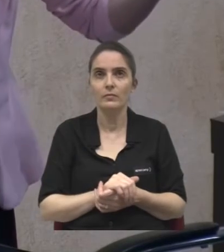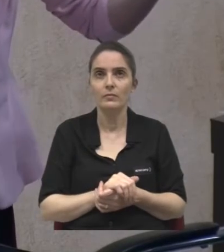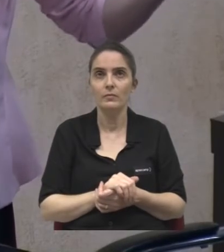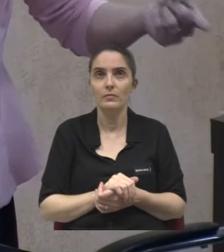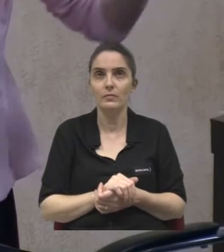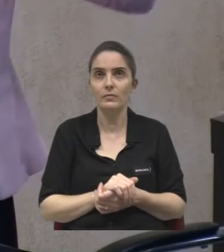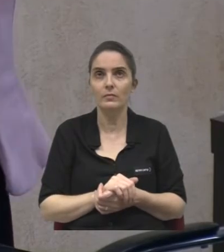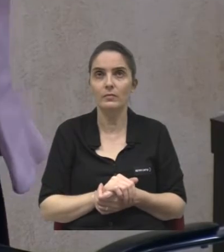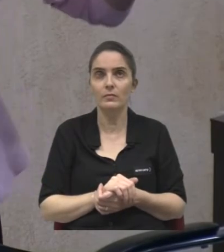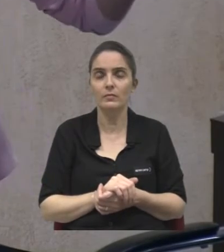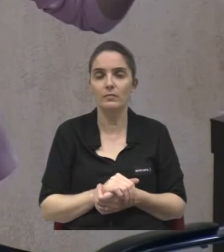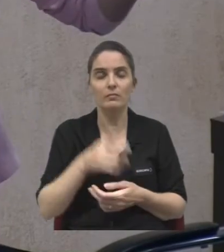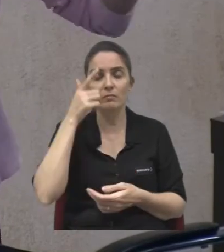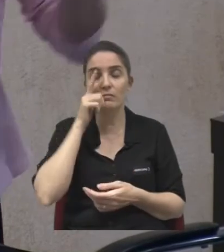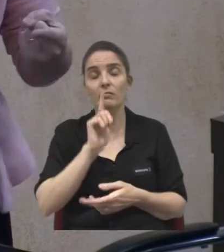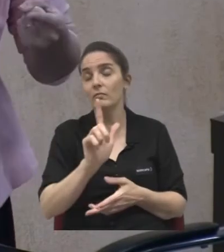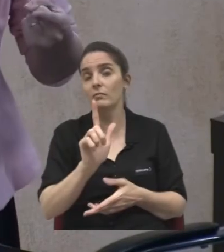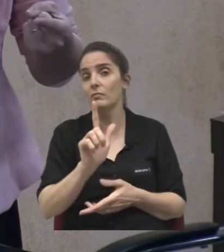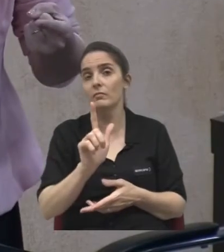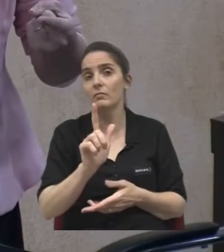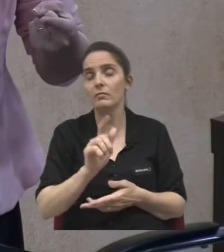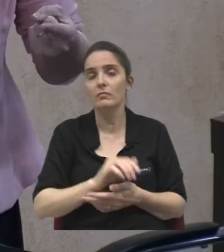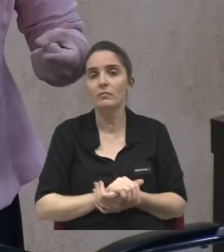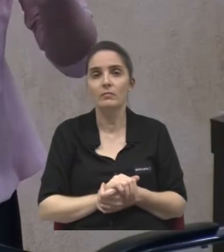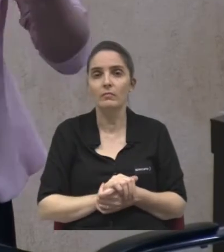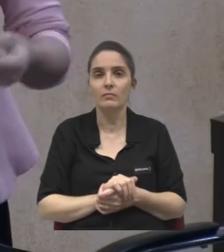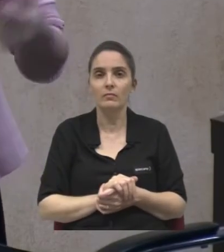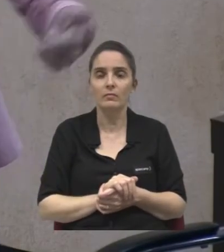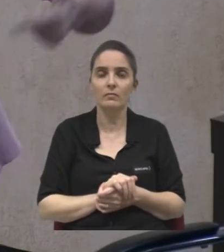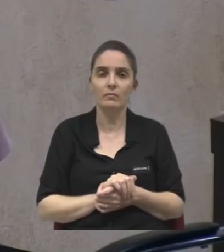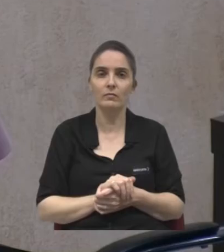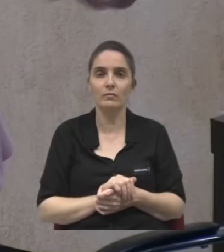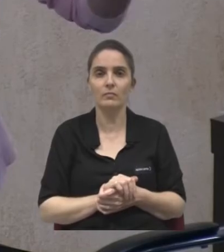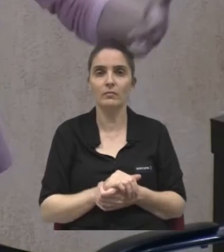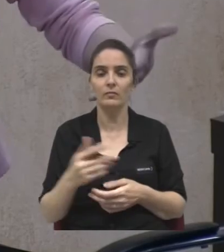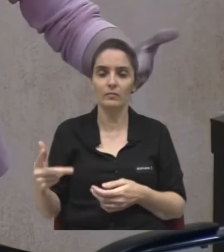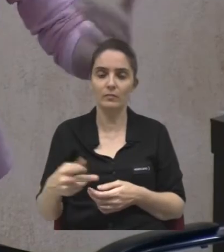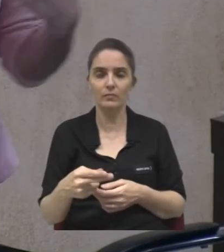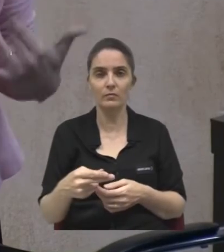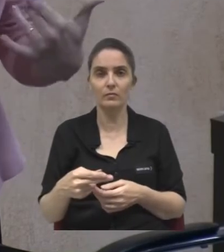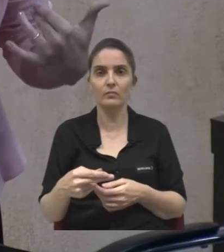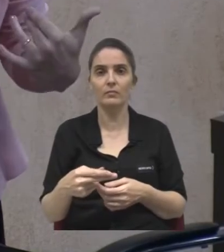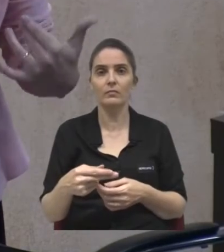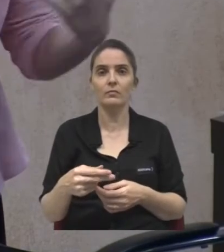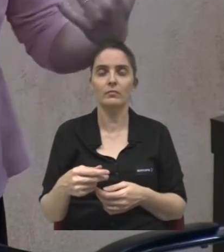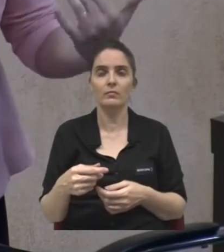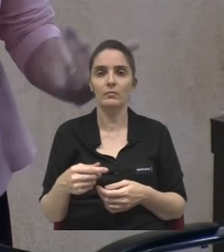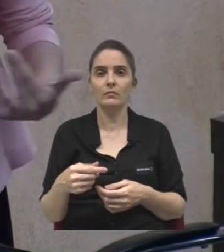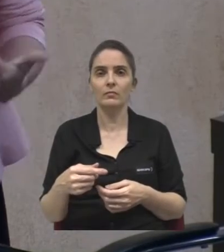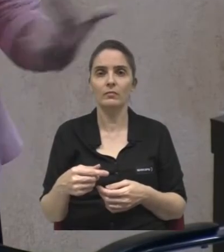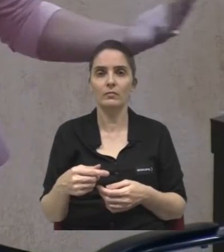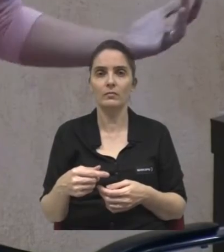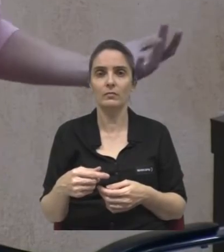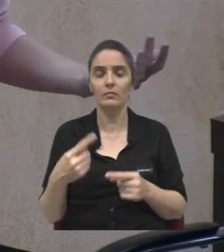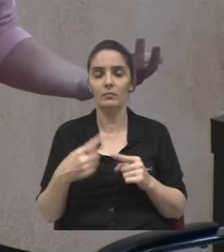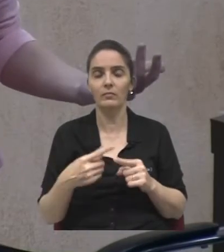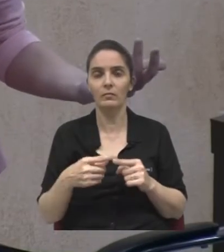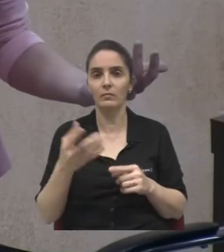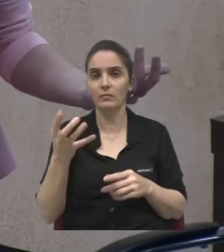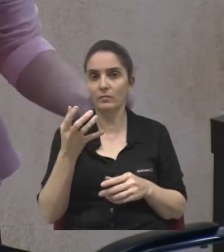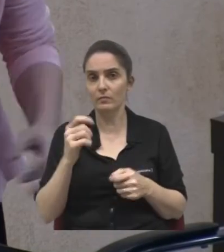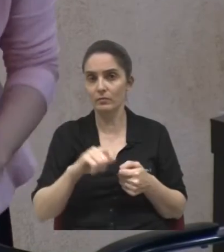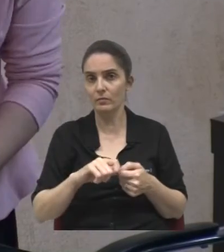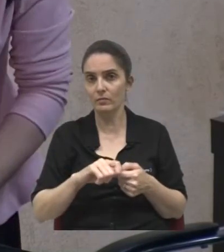castração para um servidor público municipal que está lá tentando fazer por si só, às vezes, que a secretaria